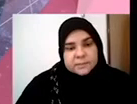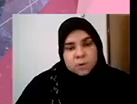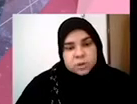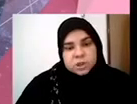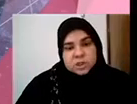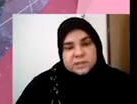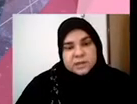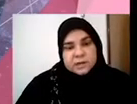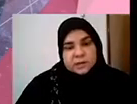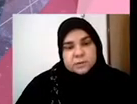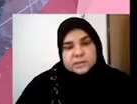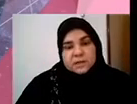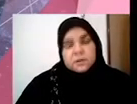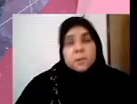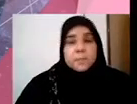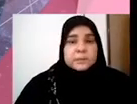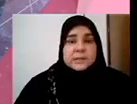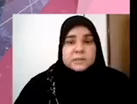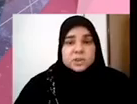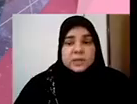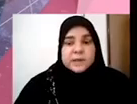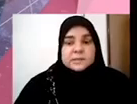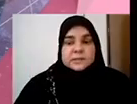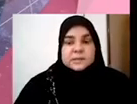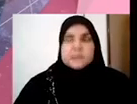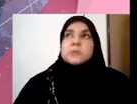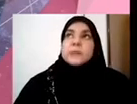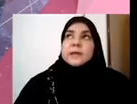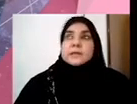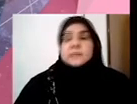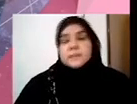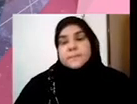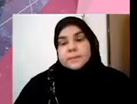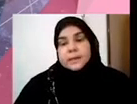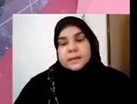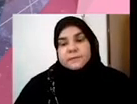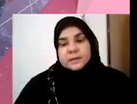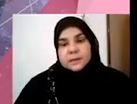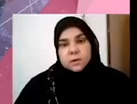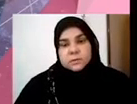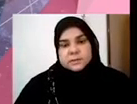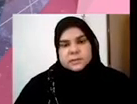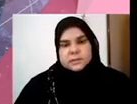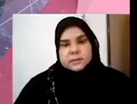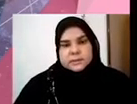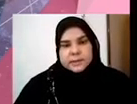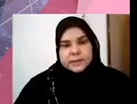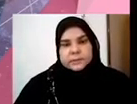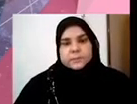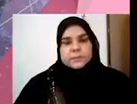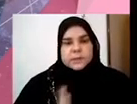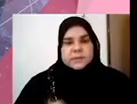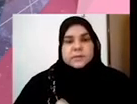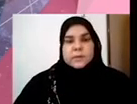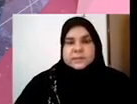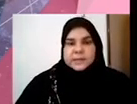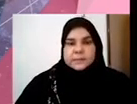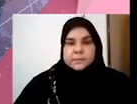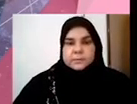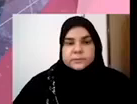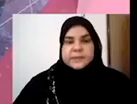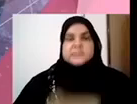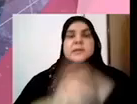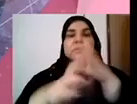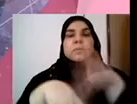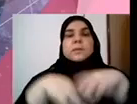e esse monte de zero aqui eu escrevi como potência de 10, que seria o 10 elevado a 11, certo? Esse é um